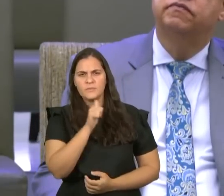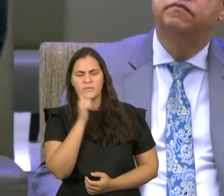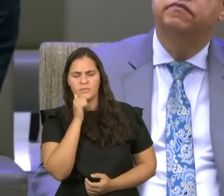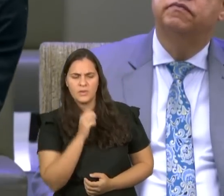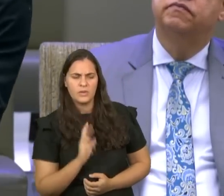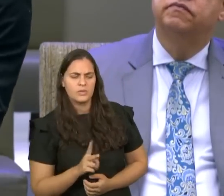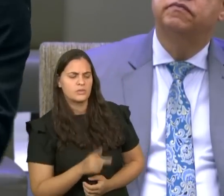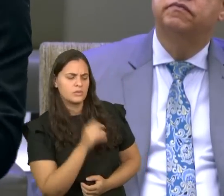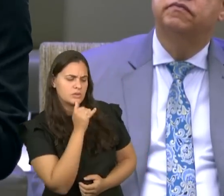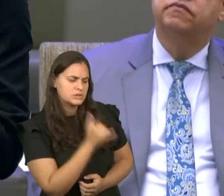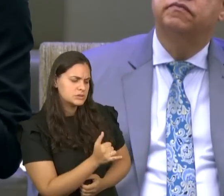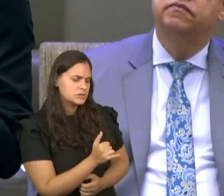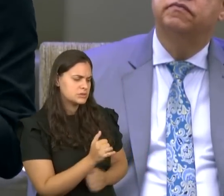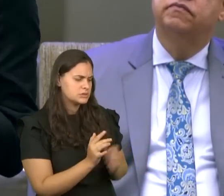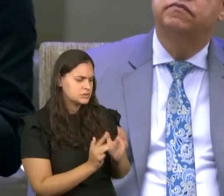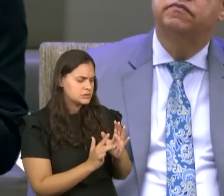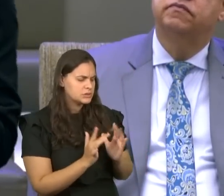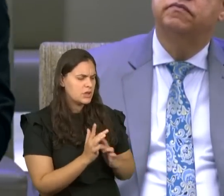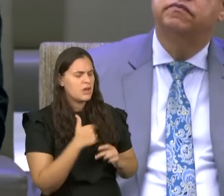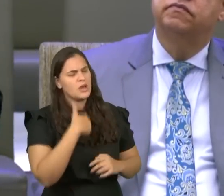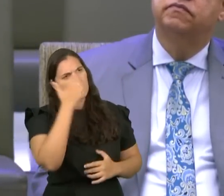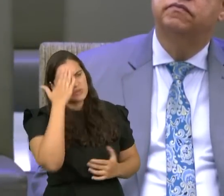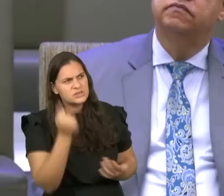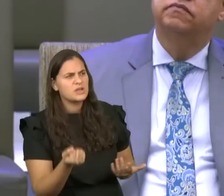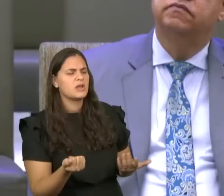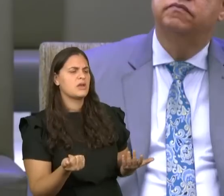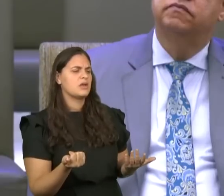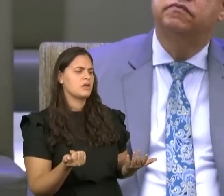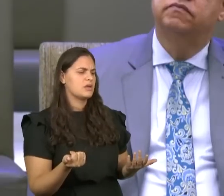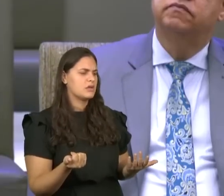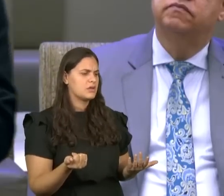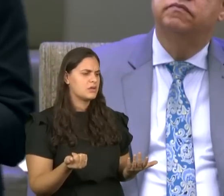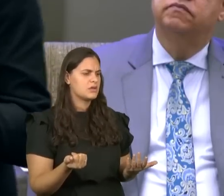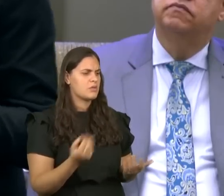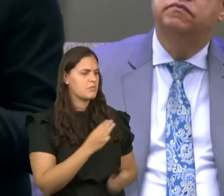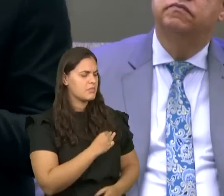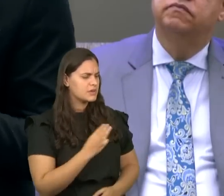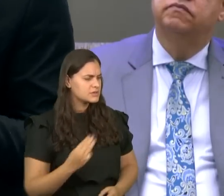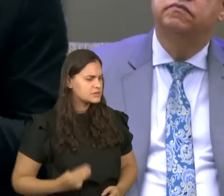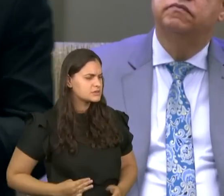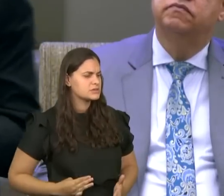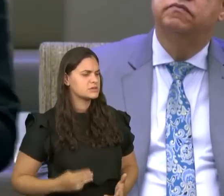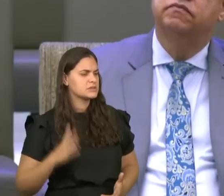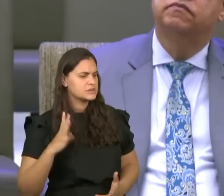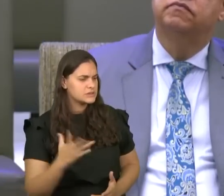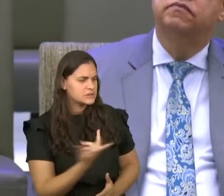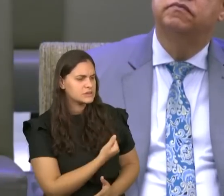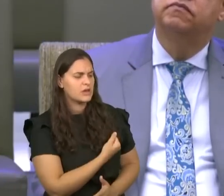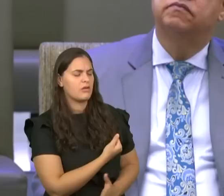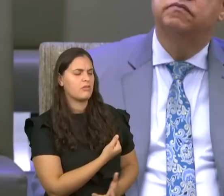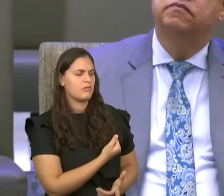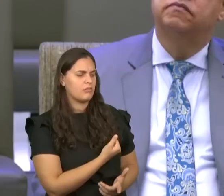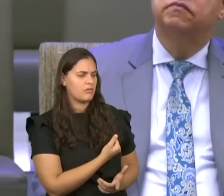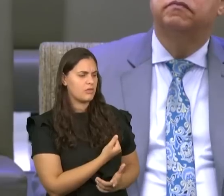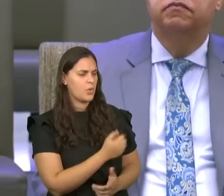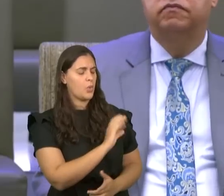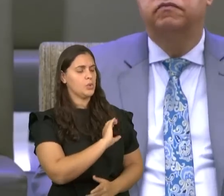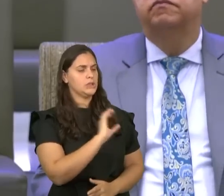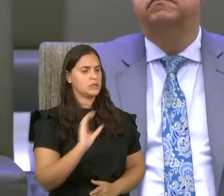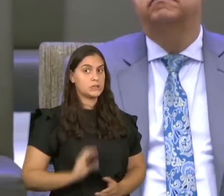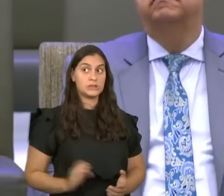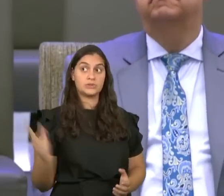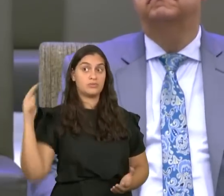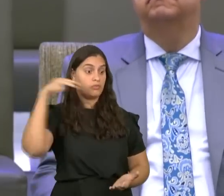dizendo a Jesus eu sei que o Messias aquele que é chamado Cristo